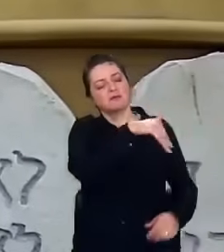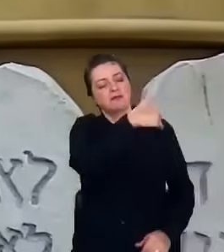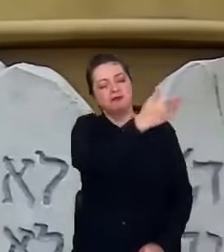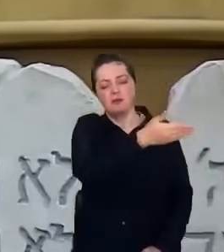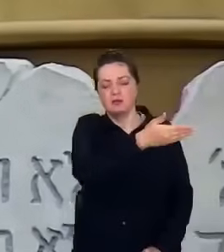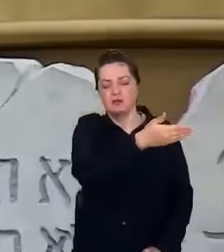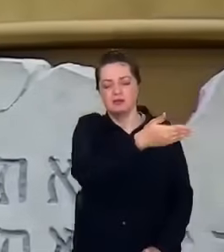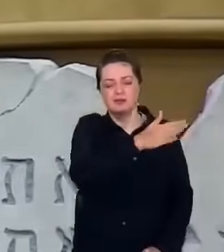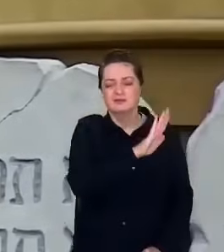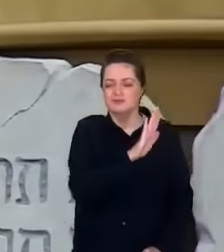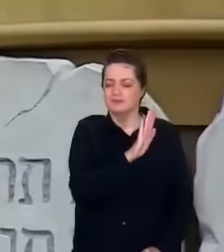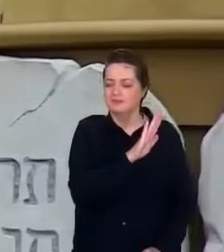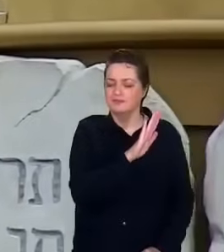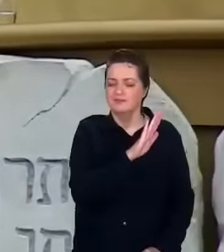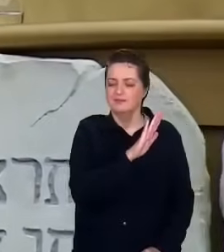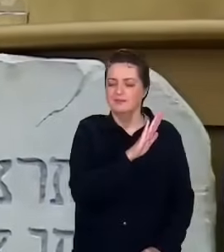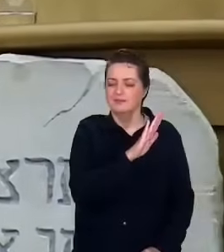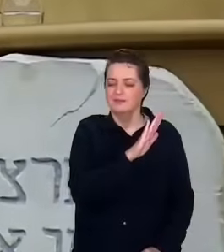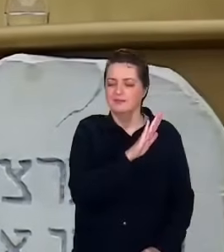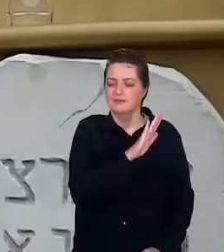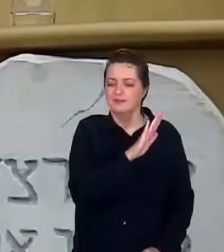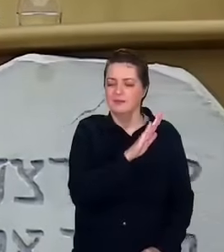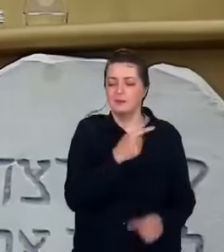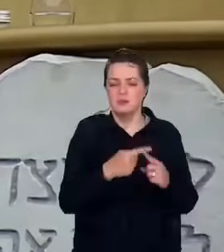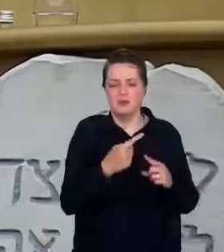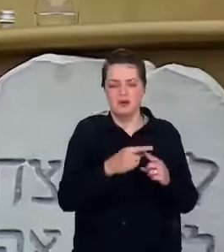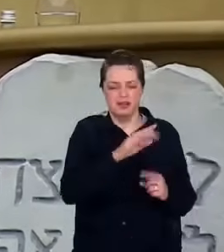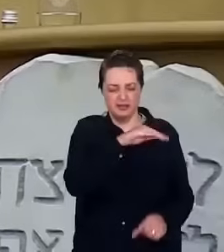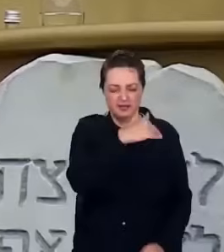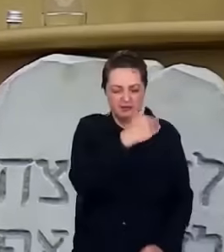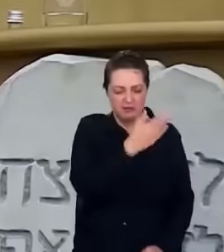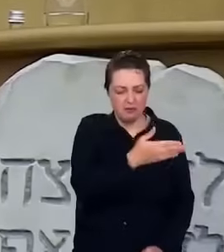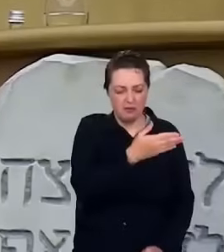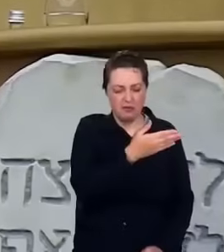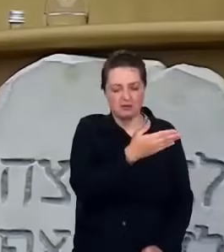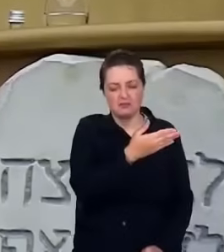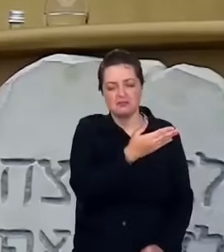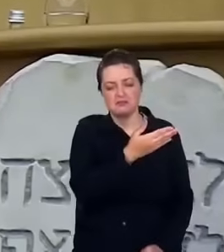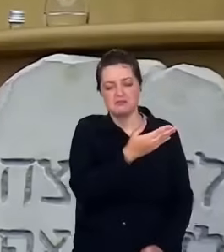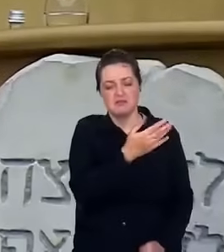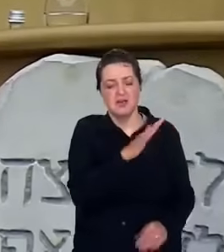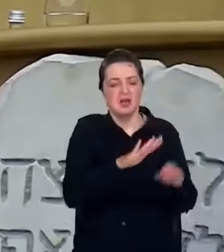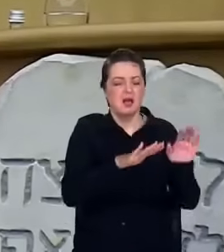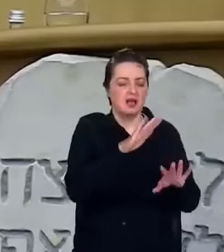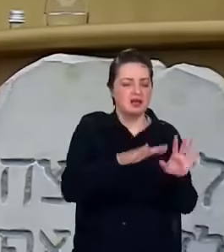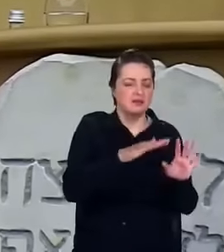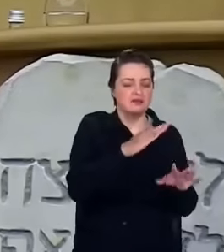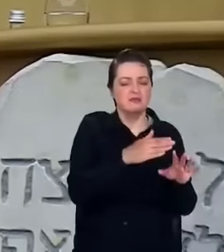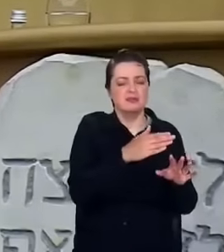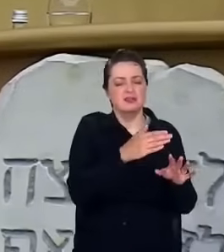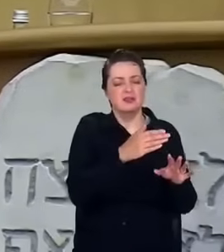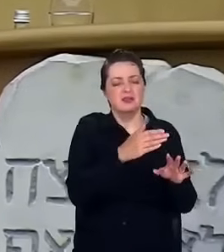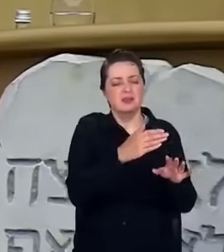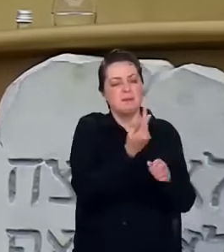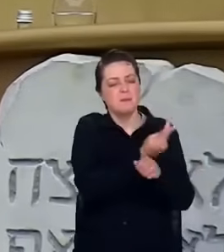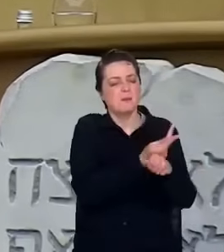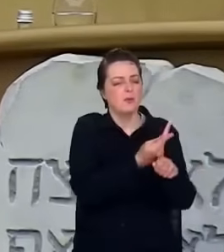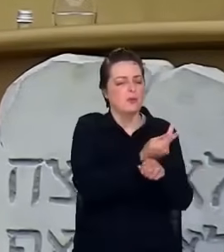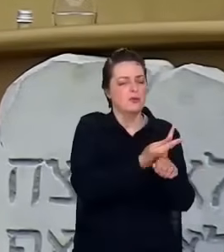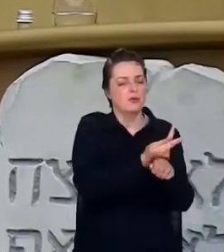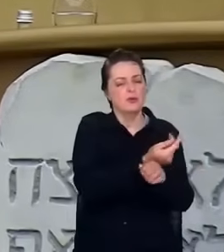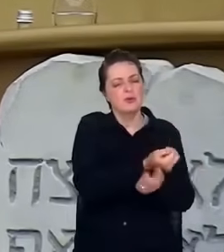frágeis, fracas, débeis deste mundo, ou luz de vela, ou luz de lamparina, ou luz